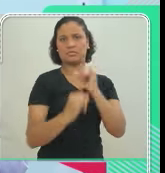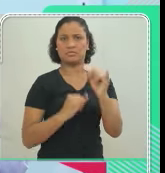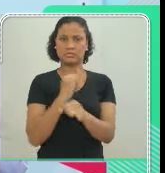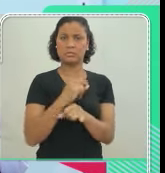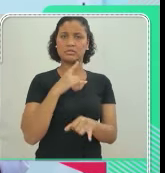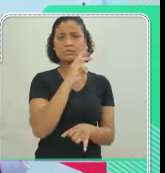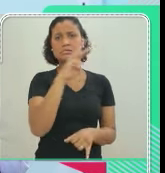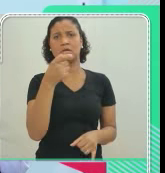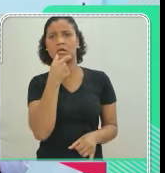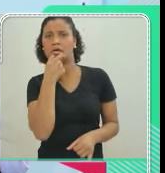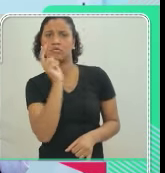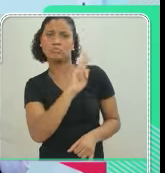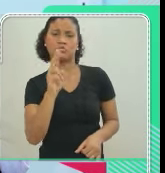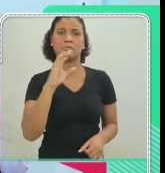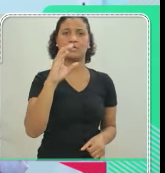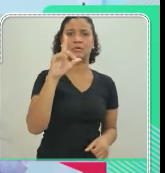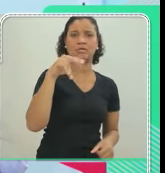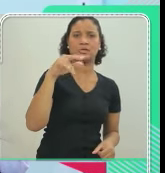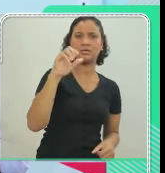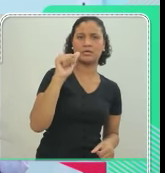site na internet, um site em inglês que chama